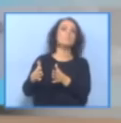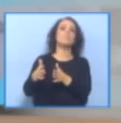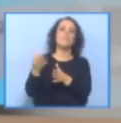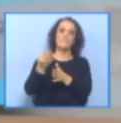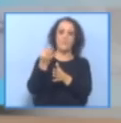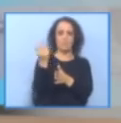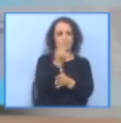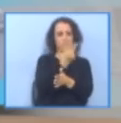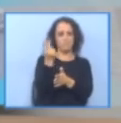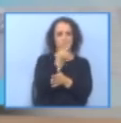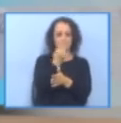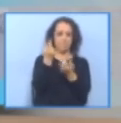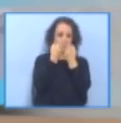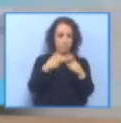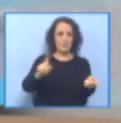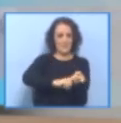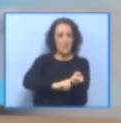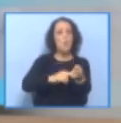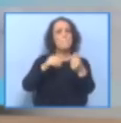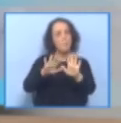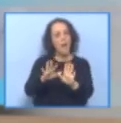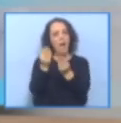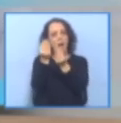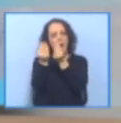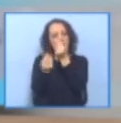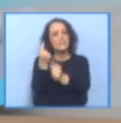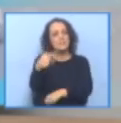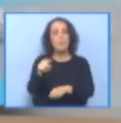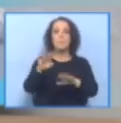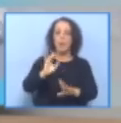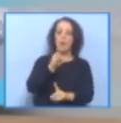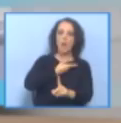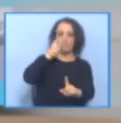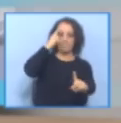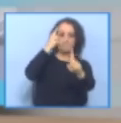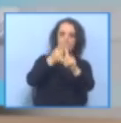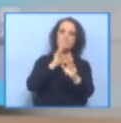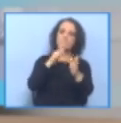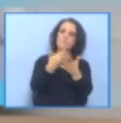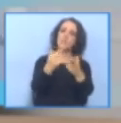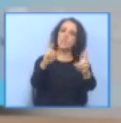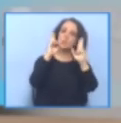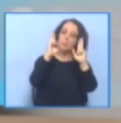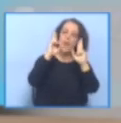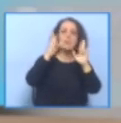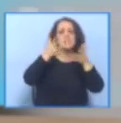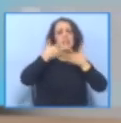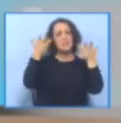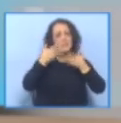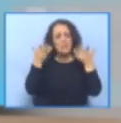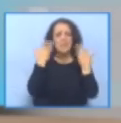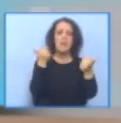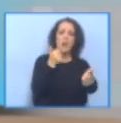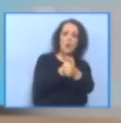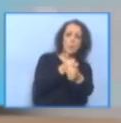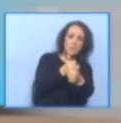sejam muito diferentes. Mas nós temos, de facto, uma missão de alegria, de esperança para os outros, de acompanhamento.